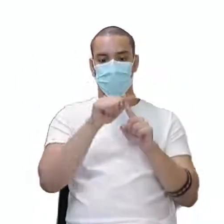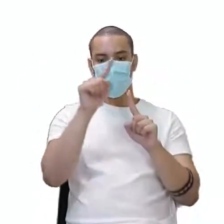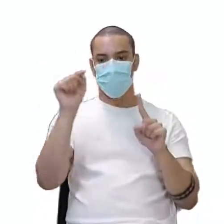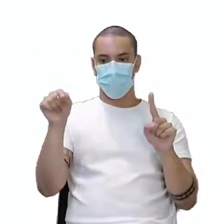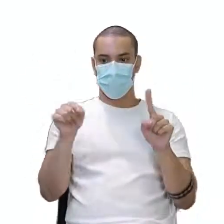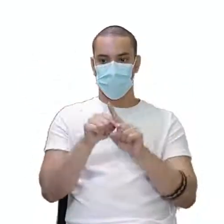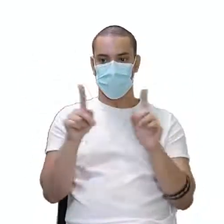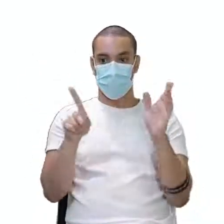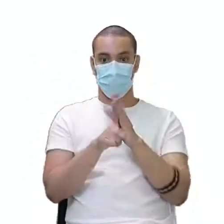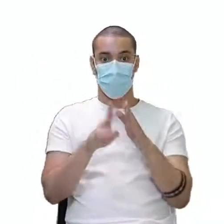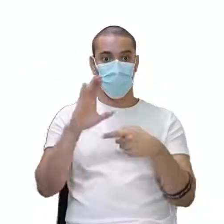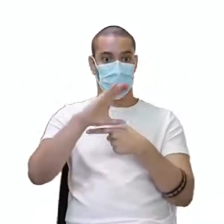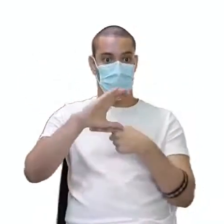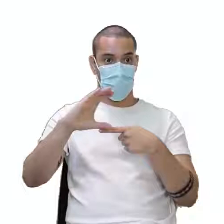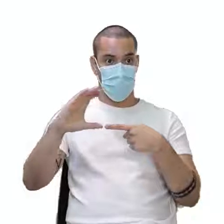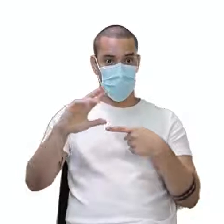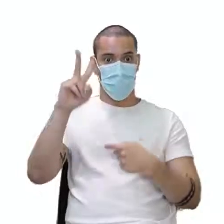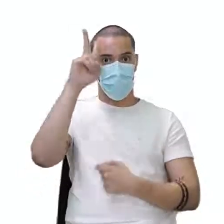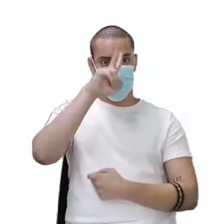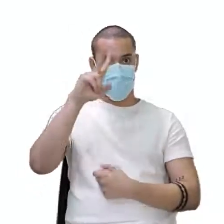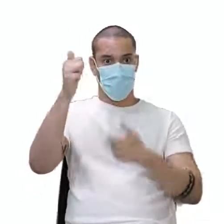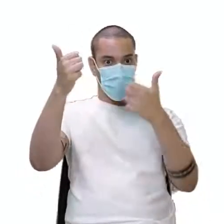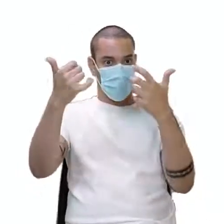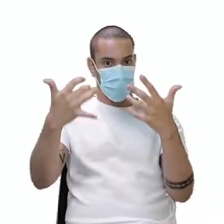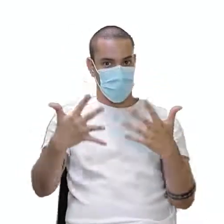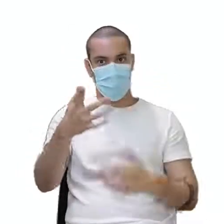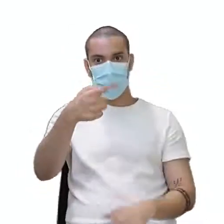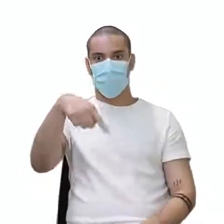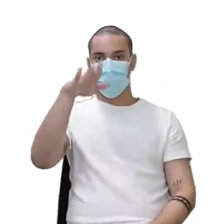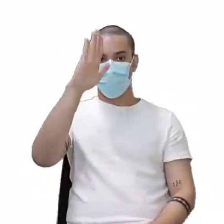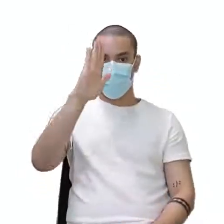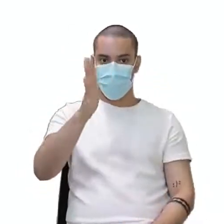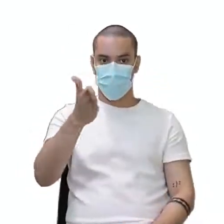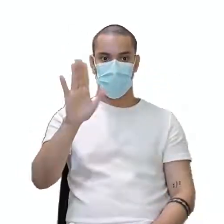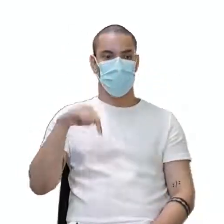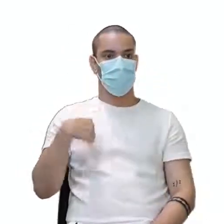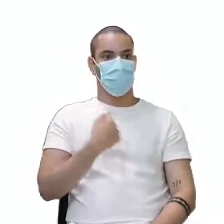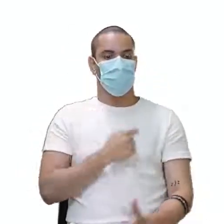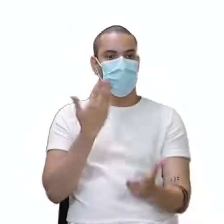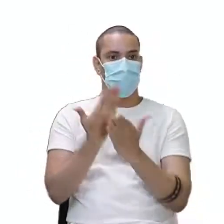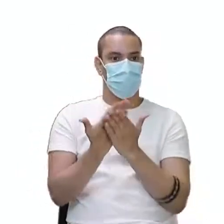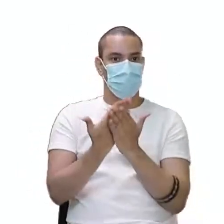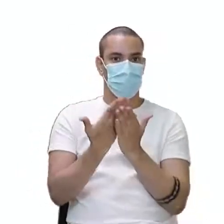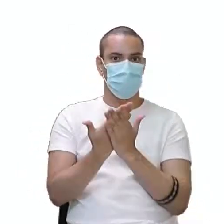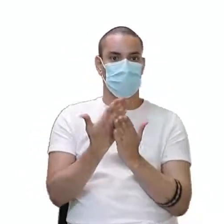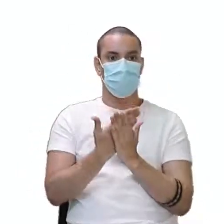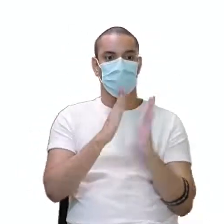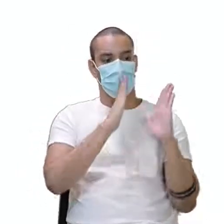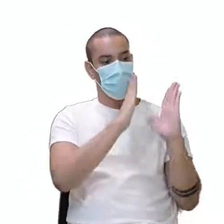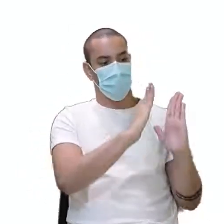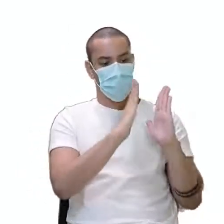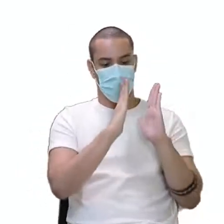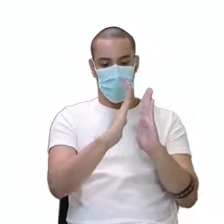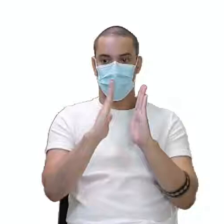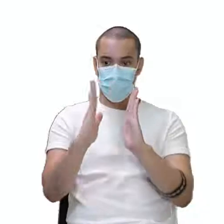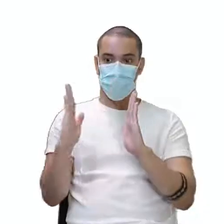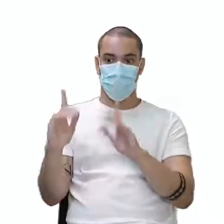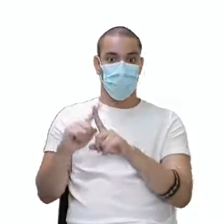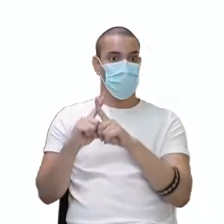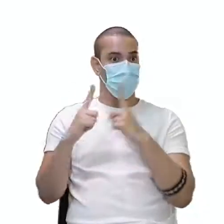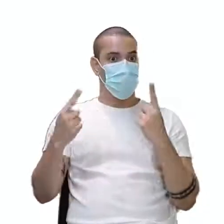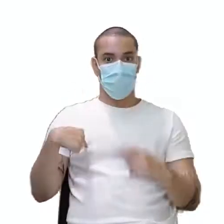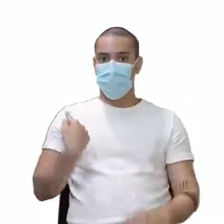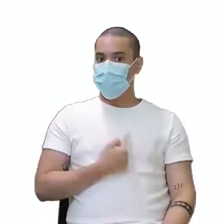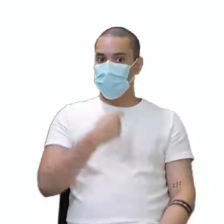do carbono agora. Lembra que eu falei para você, querido, que nós estamos vendo assim bloquinhos, mas a gente